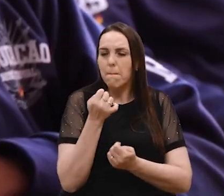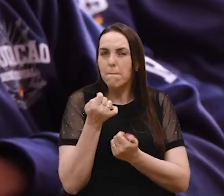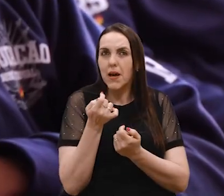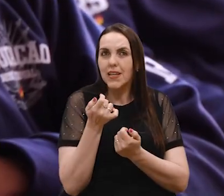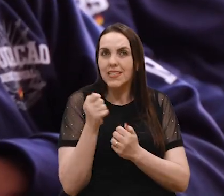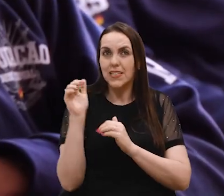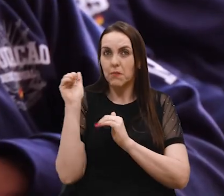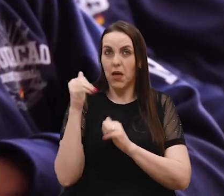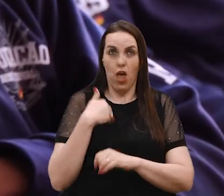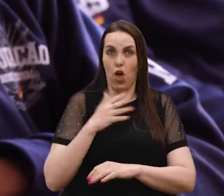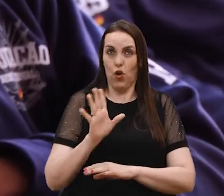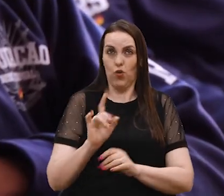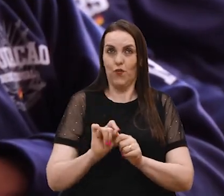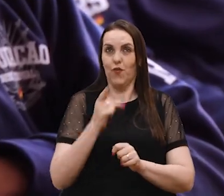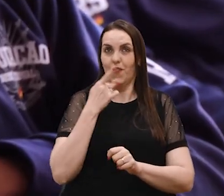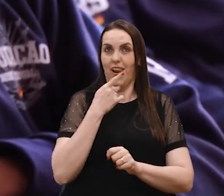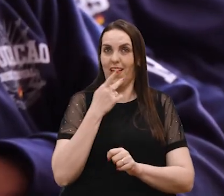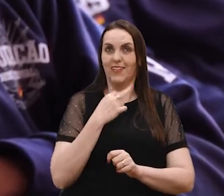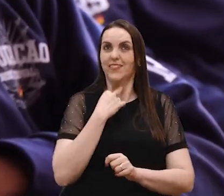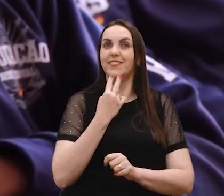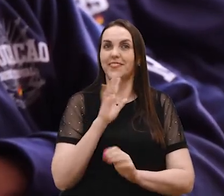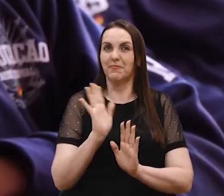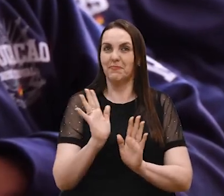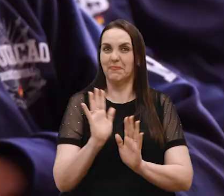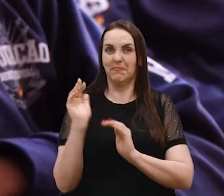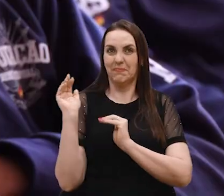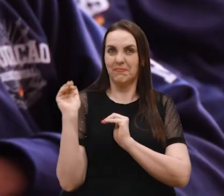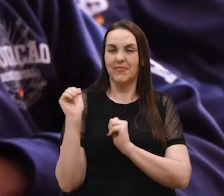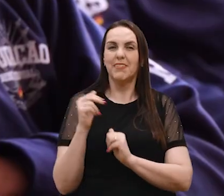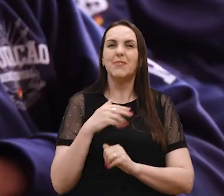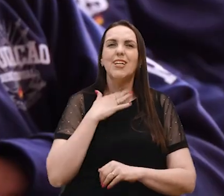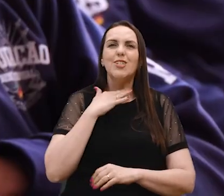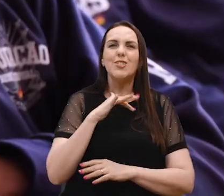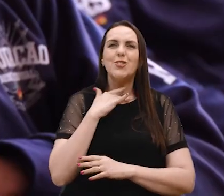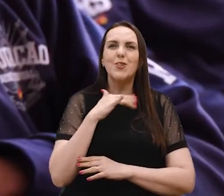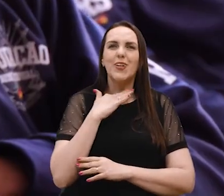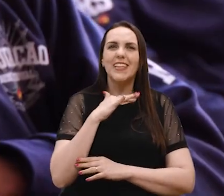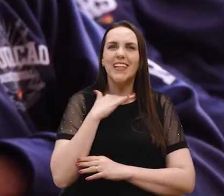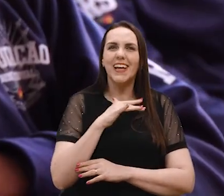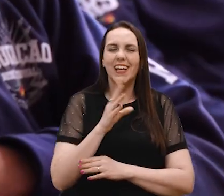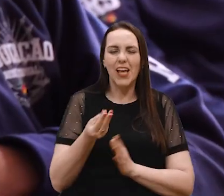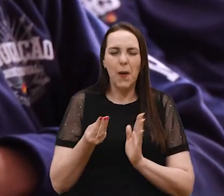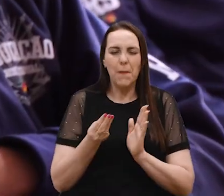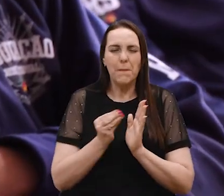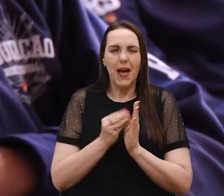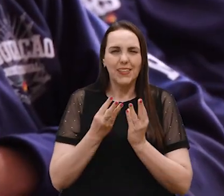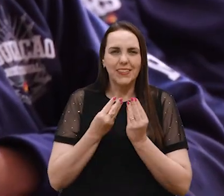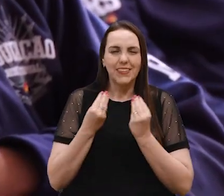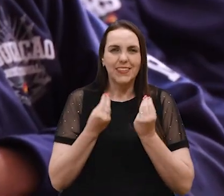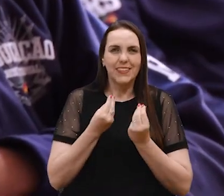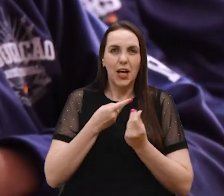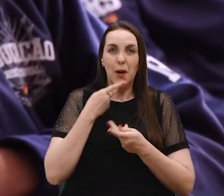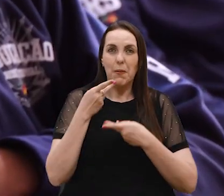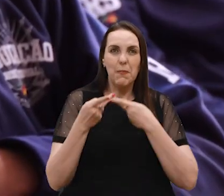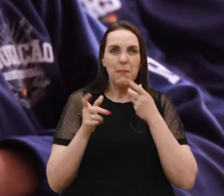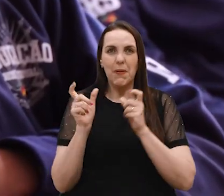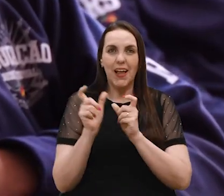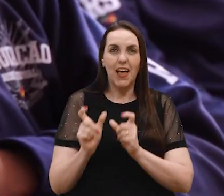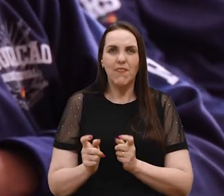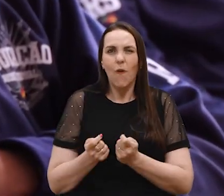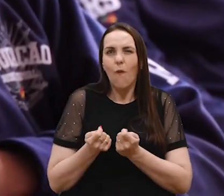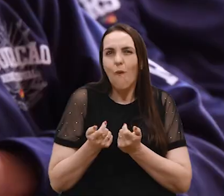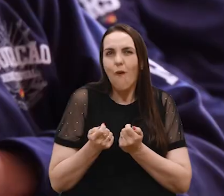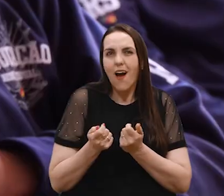espanhol. Não vou me arriscar de tentar falar, mas é aquele sotaque que se coloca no espanhol para essas palavras, elas